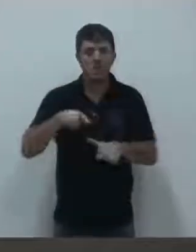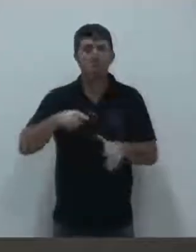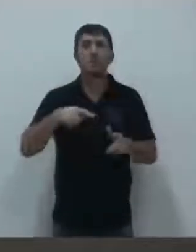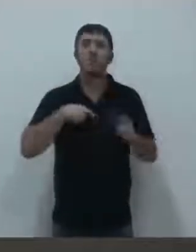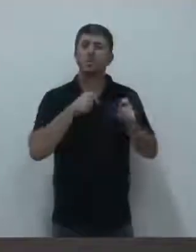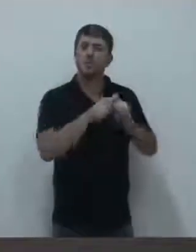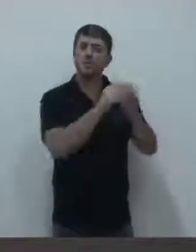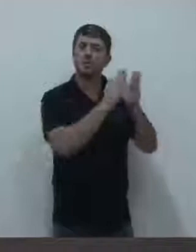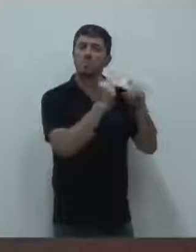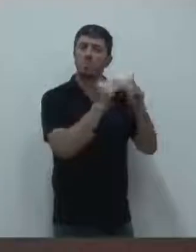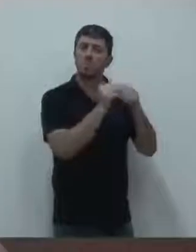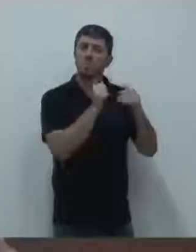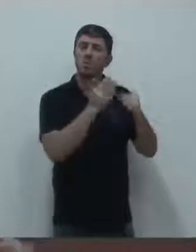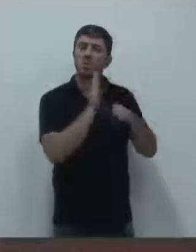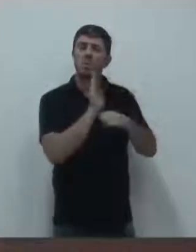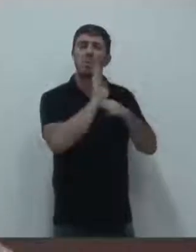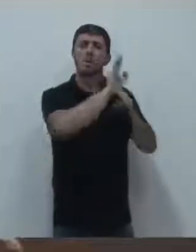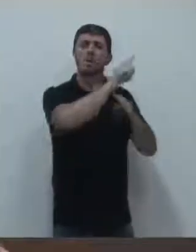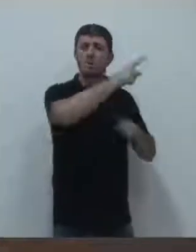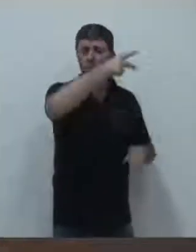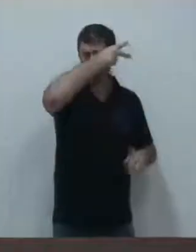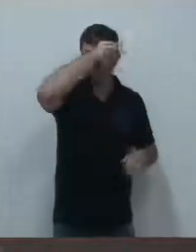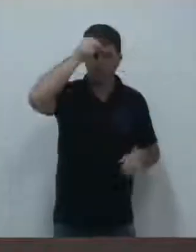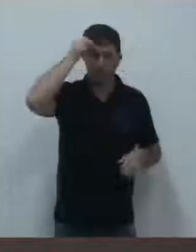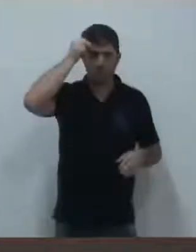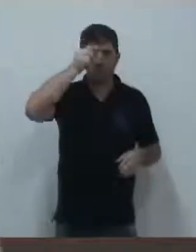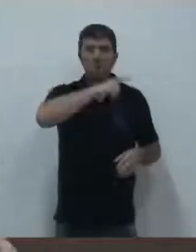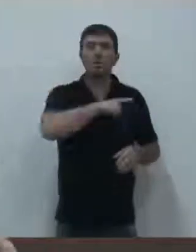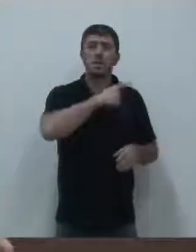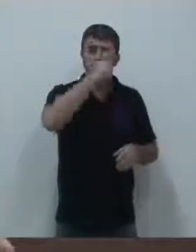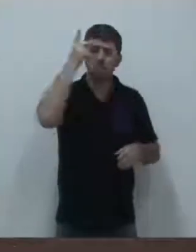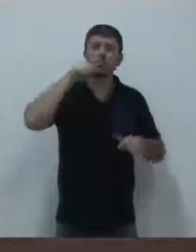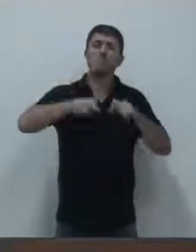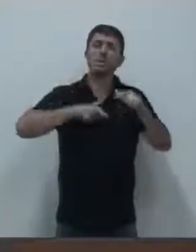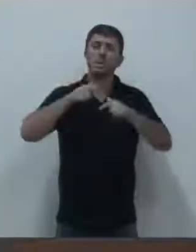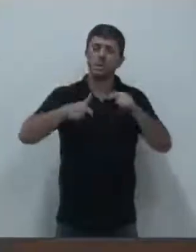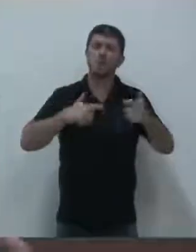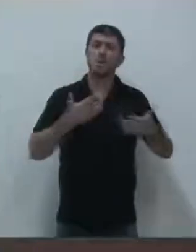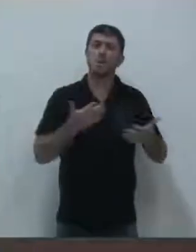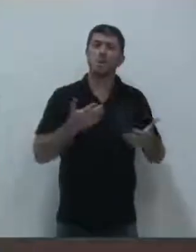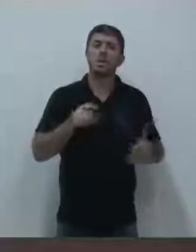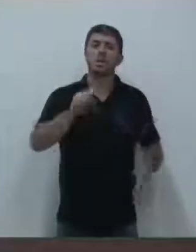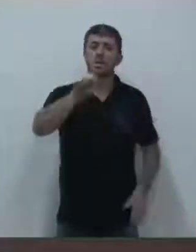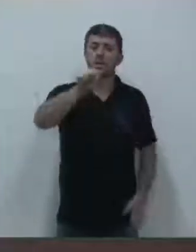ajuda a prefeitura. Tem muita gente trabalhando ali, óbvio. A Sanebave hoje,